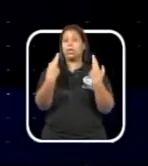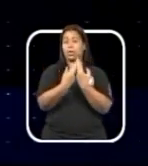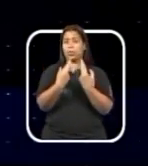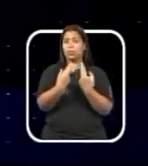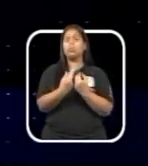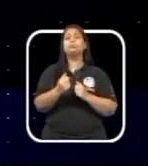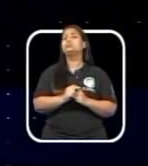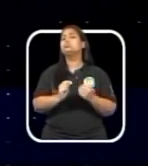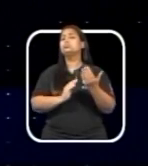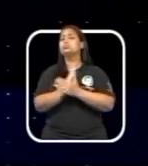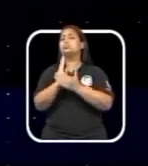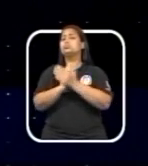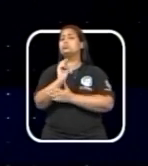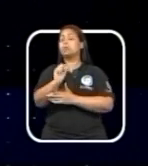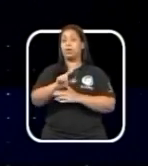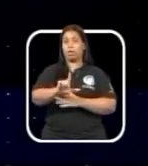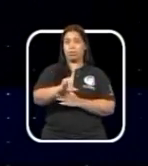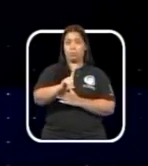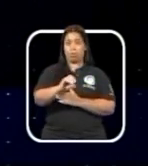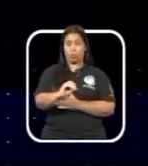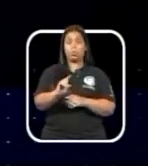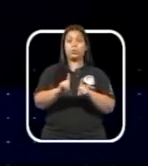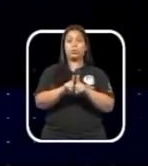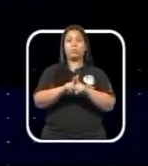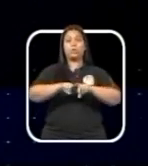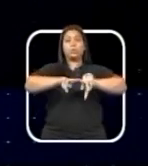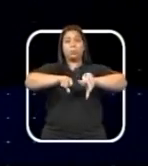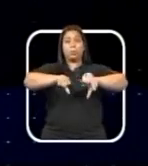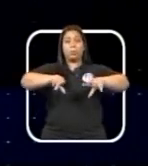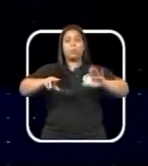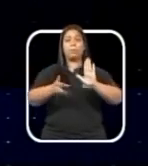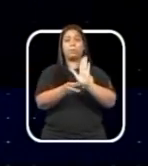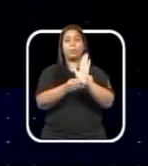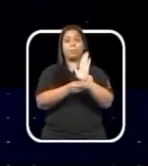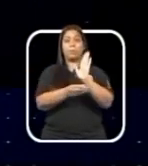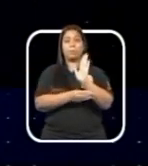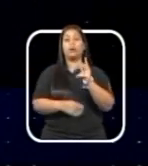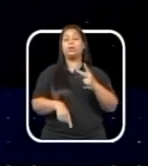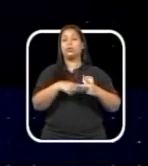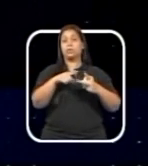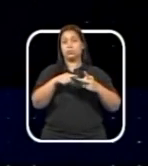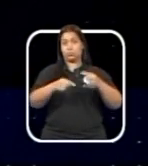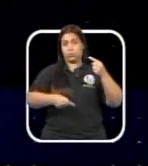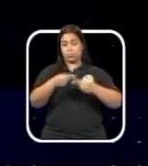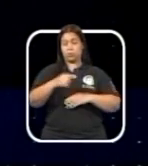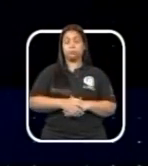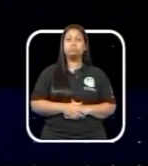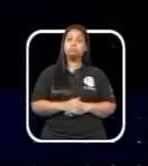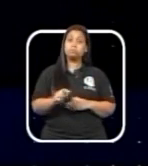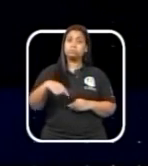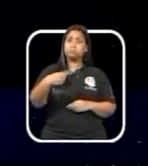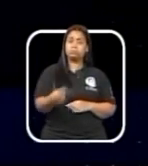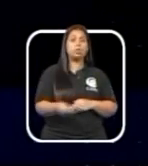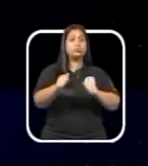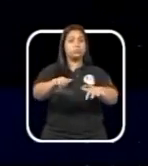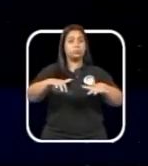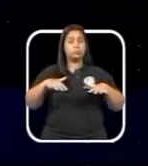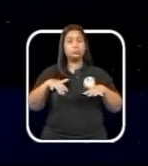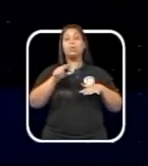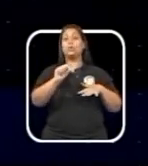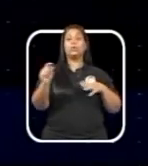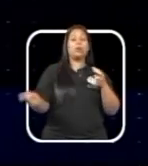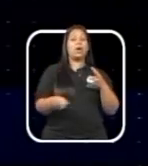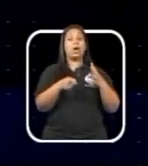na qual aprovaram a LDO e suas respectivas emendas em segundo turno. Na sequência, o plenário sediou